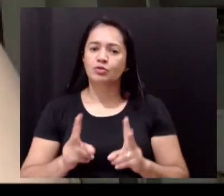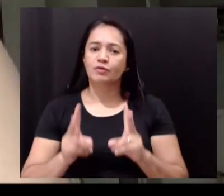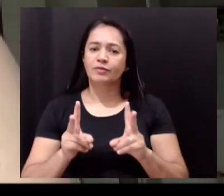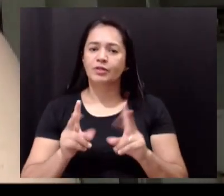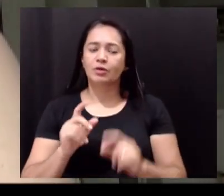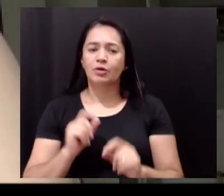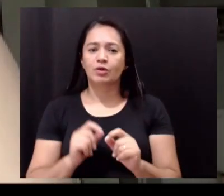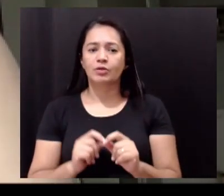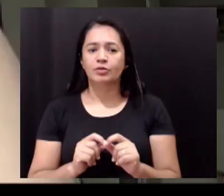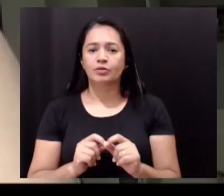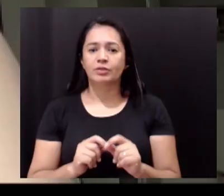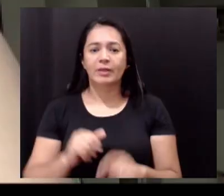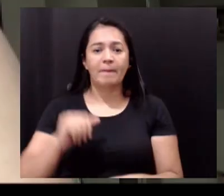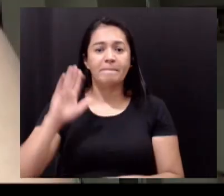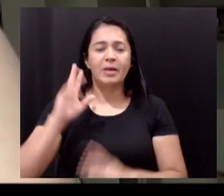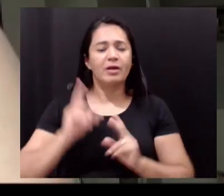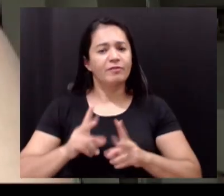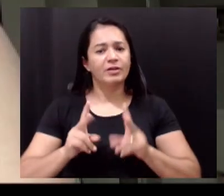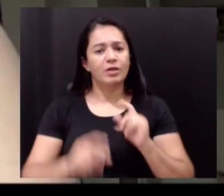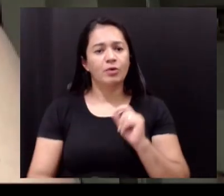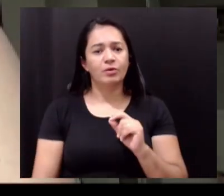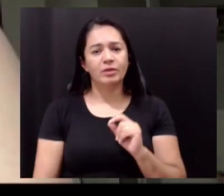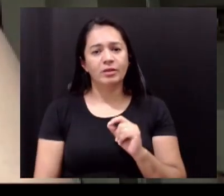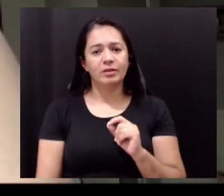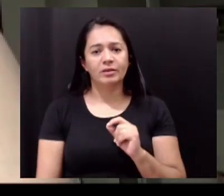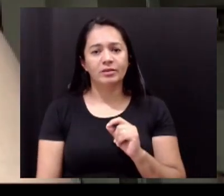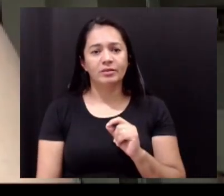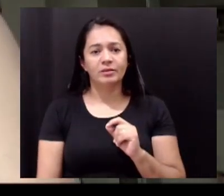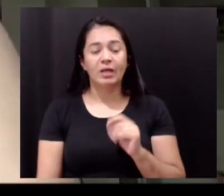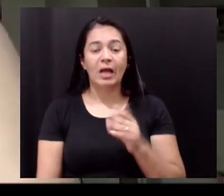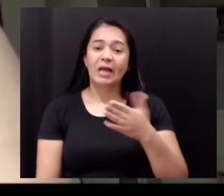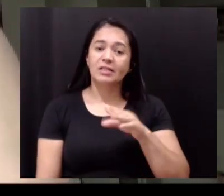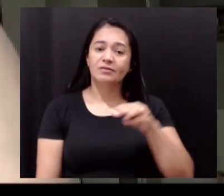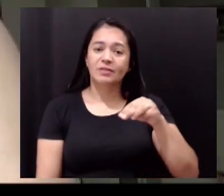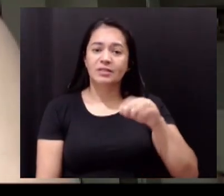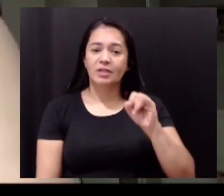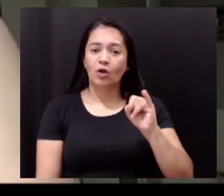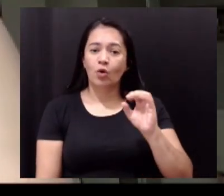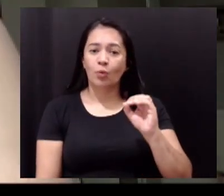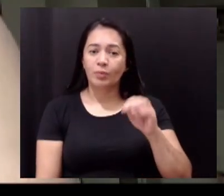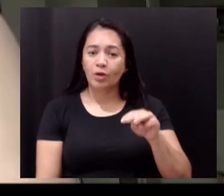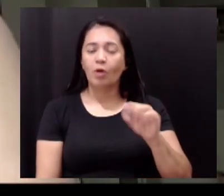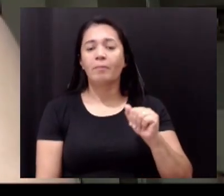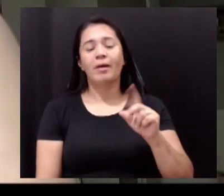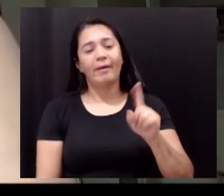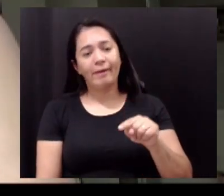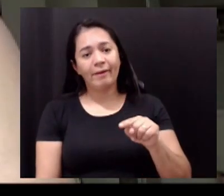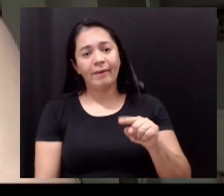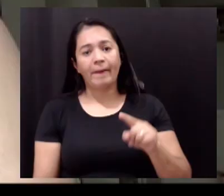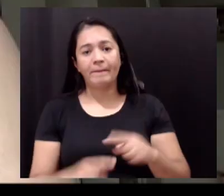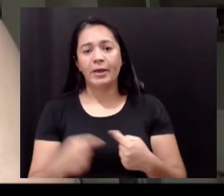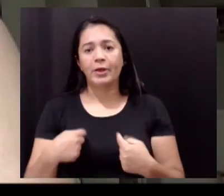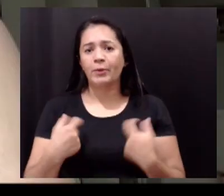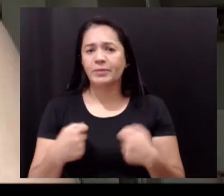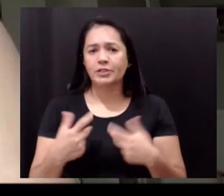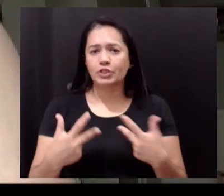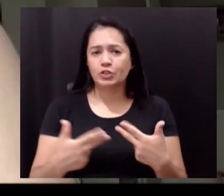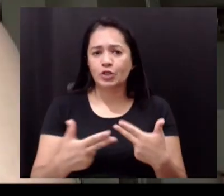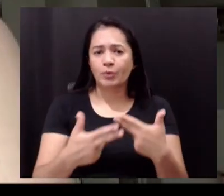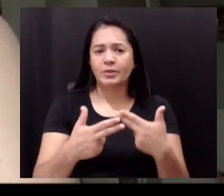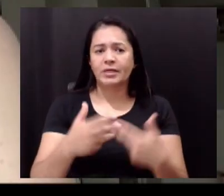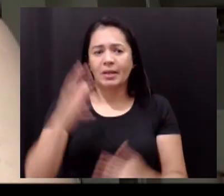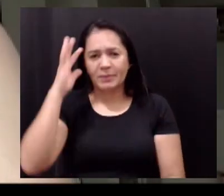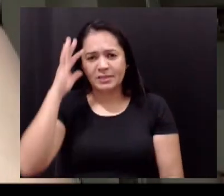na população é que seja realmente um mioma. O que que a gente precisa fazer? Eu tenho um mioma, então preciso operar para ter certeza que não é um câncer. Não é